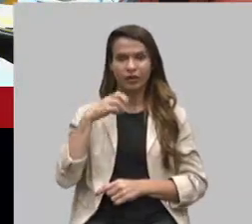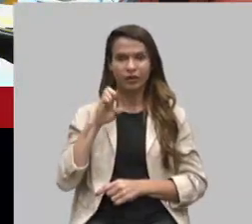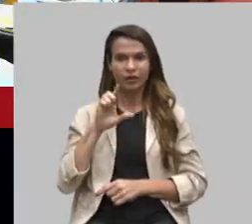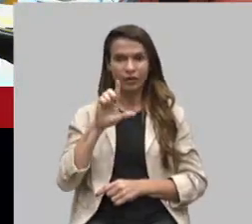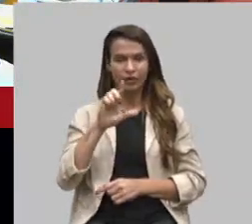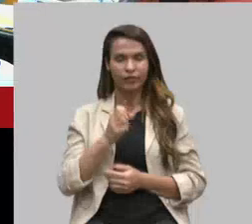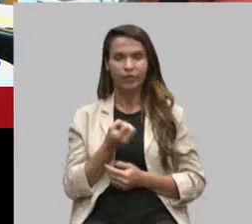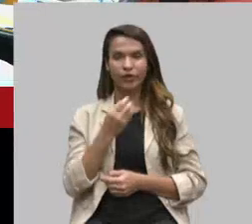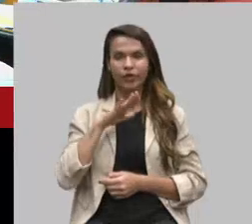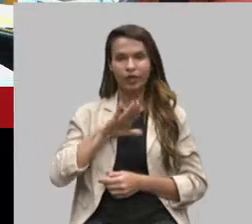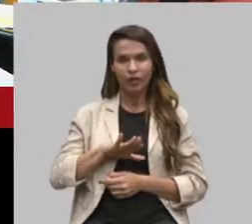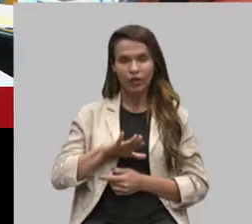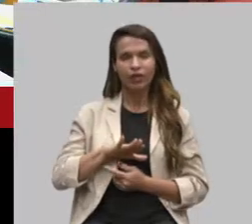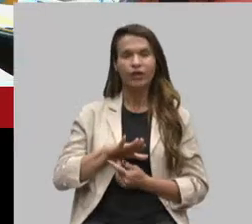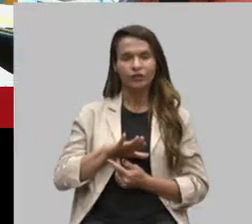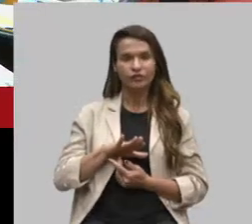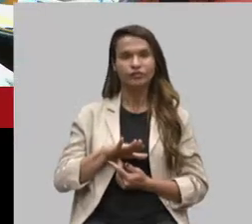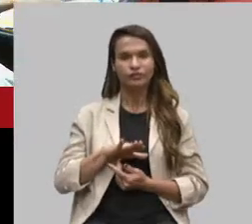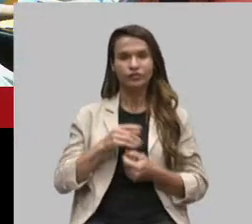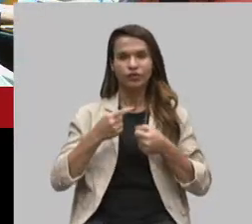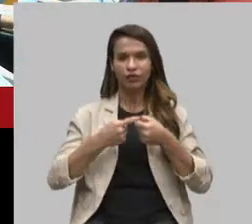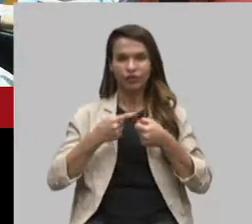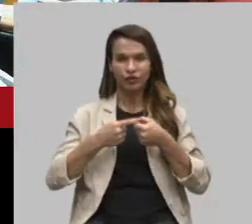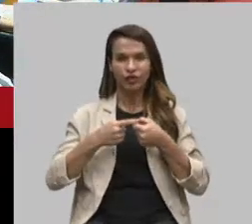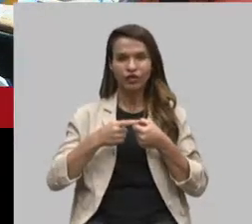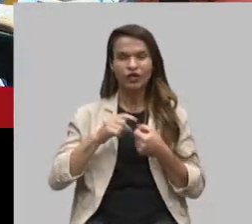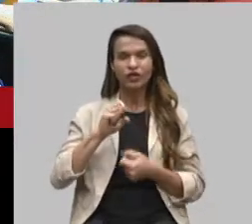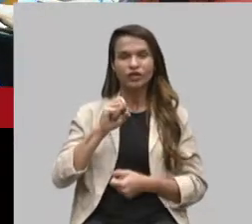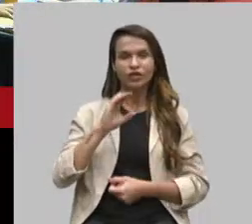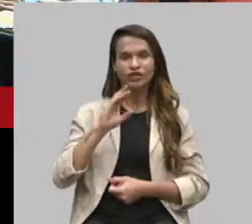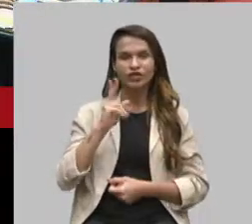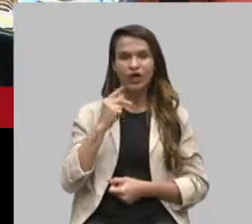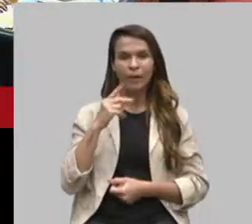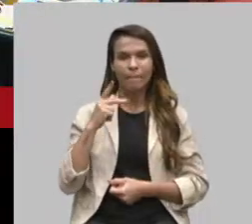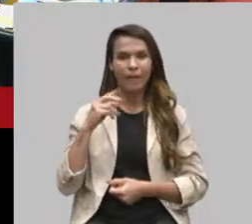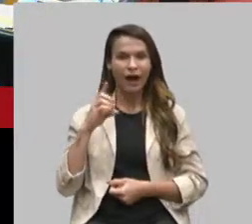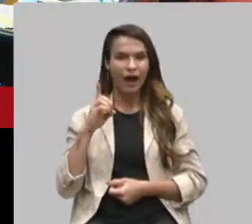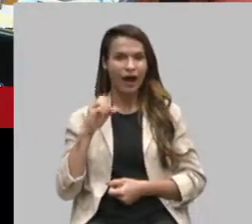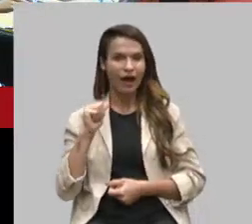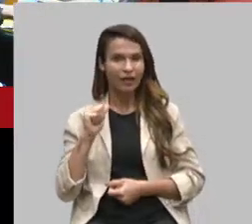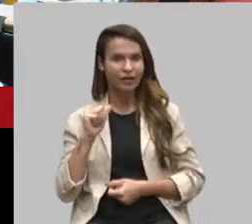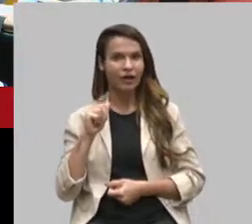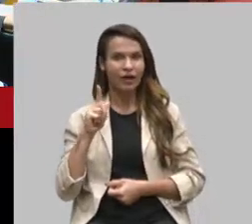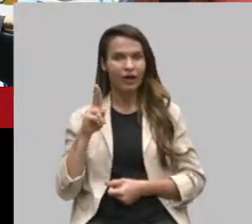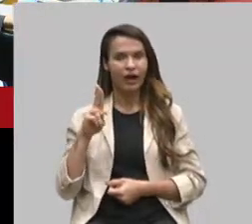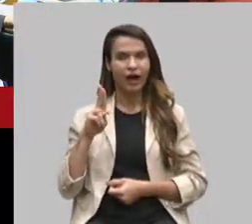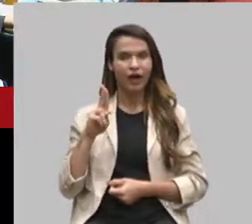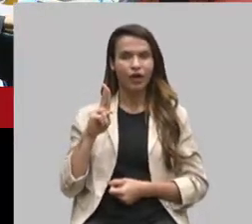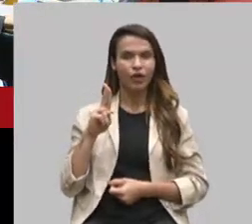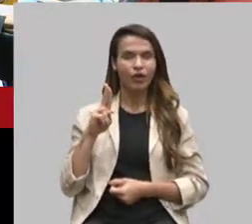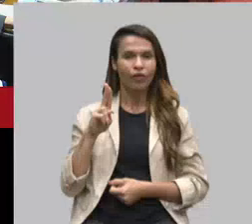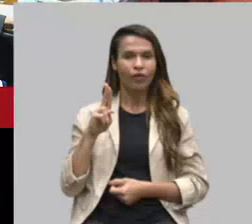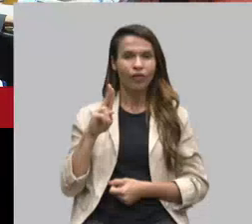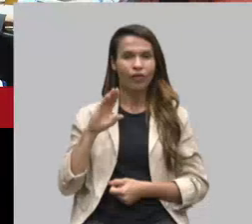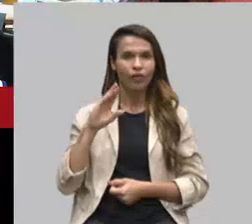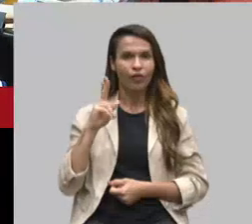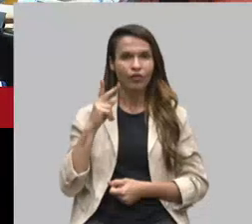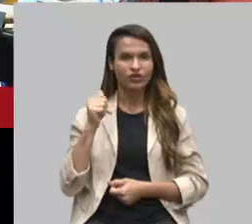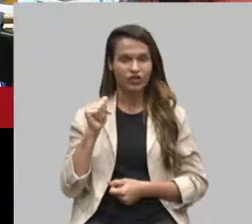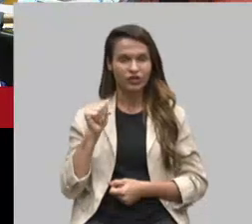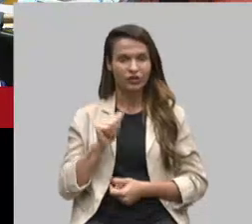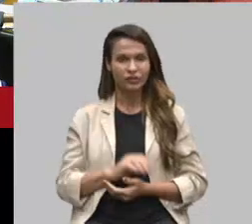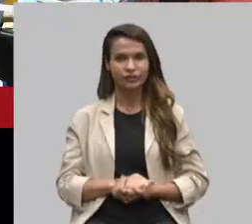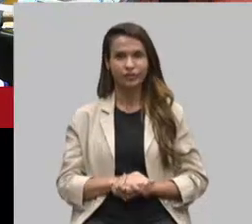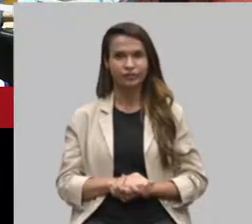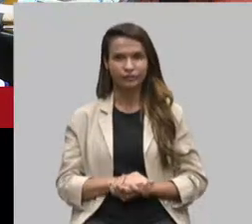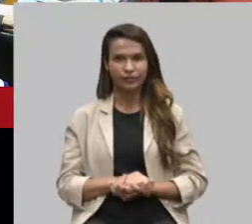me chamo sou de chapar gaa perete o seu nome meu nome é Raniel Anthony